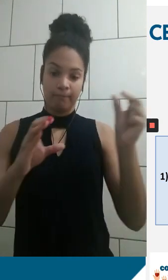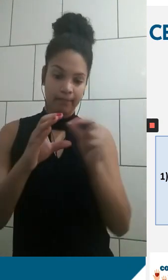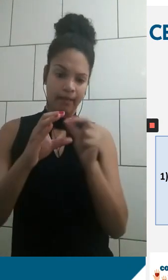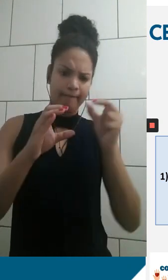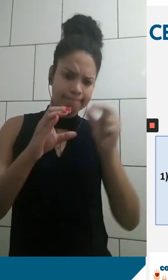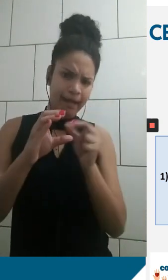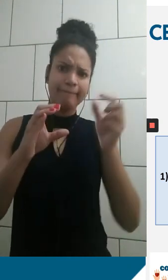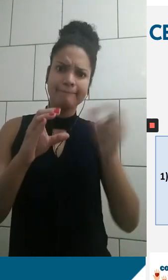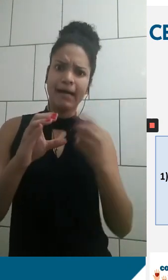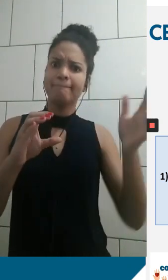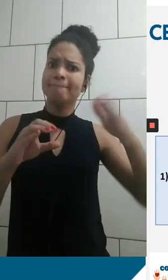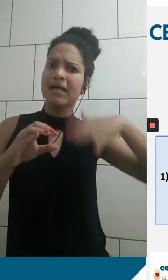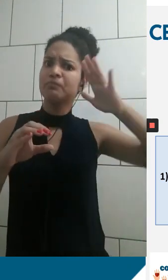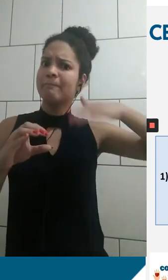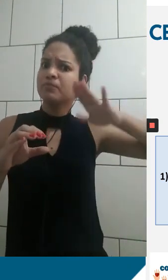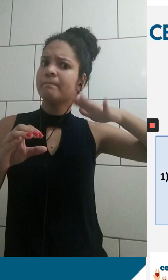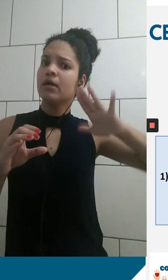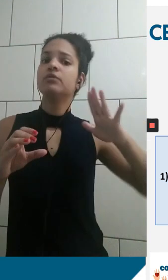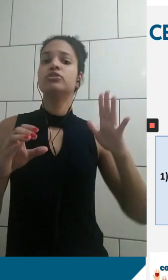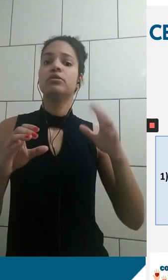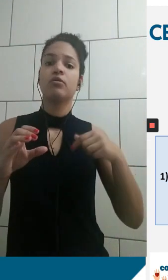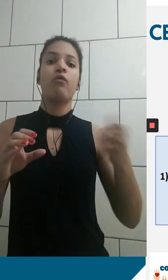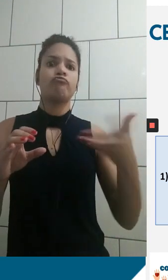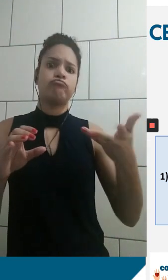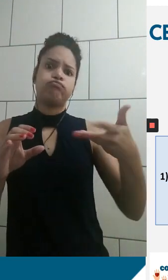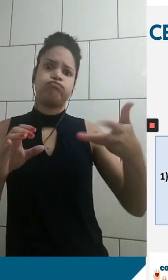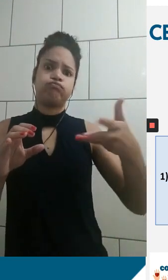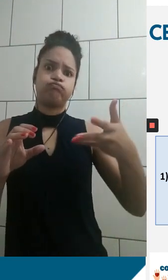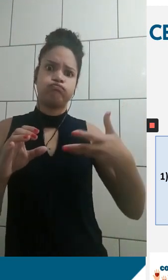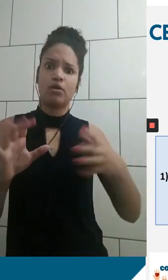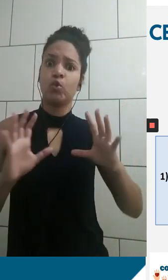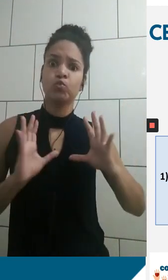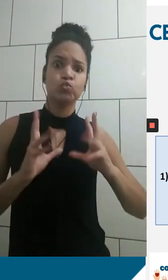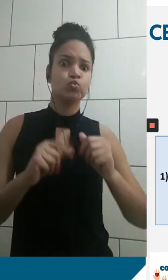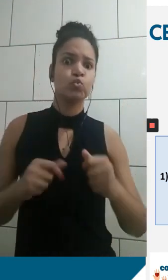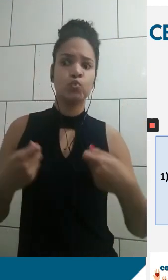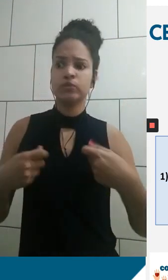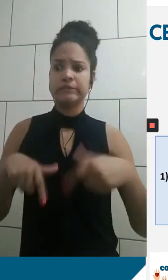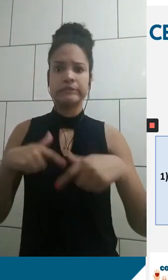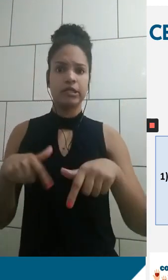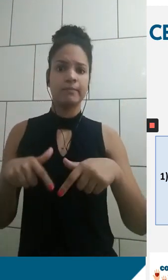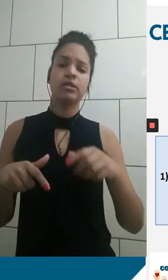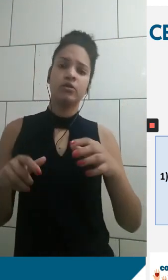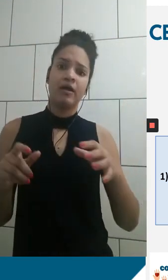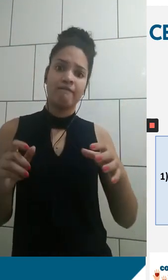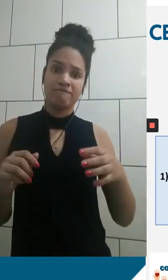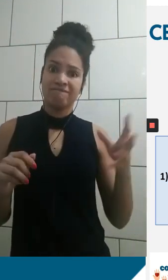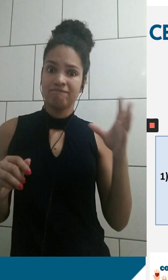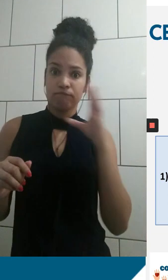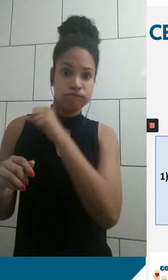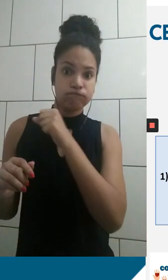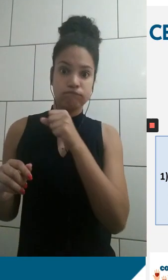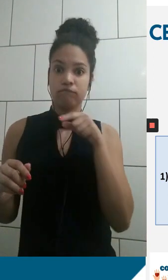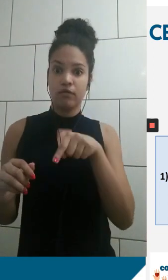ter todas as moléculas de enzimas com substratos, a velocidade de produção, né, de geração dos produtos